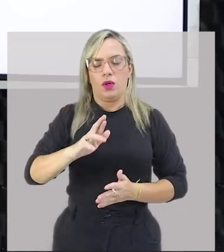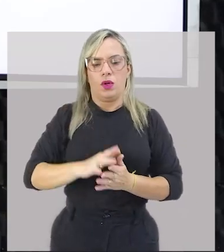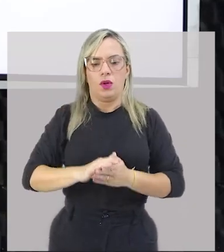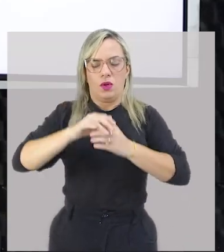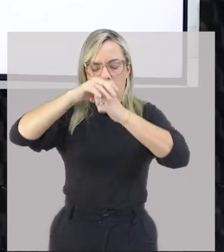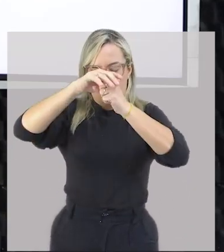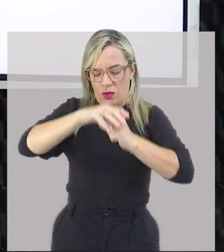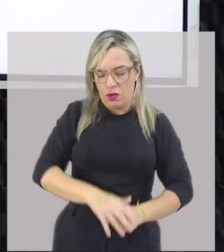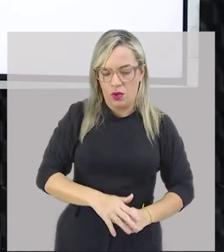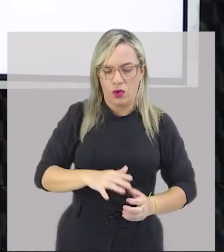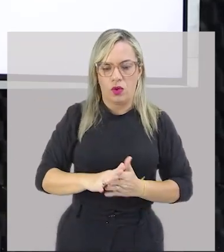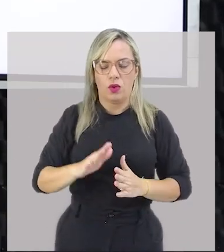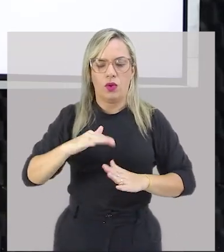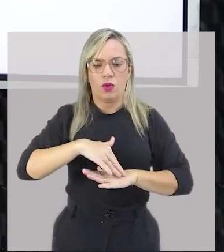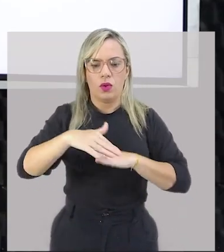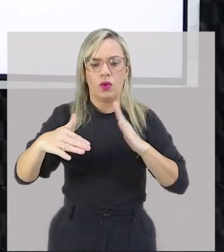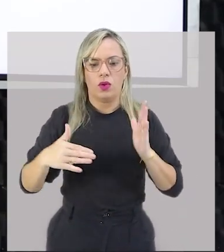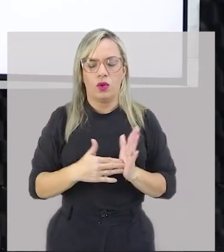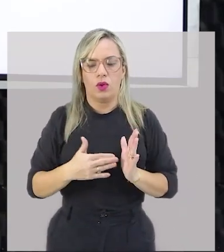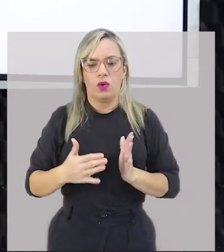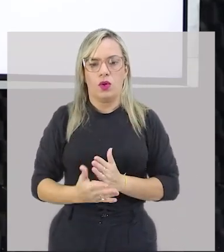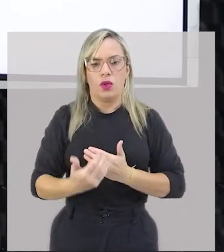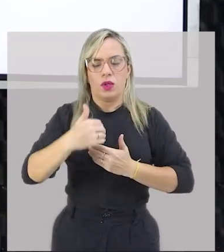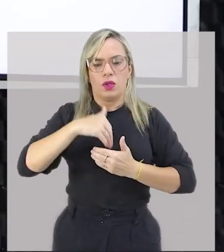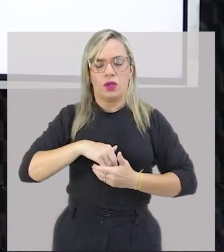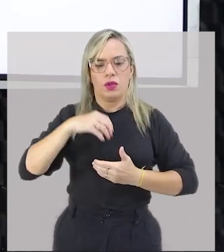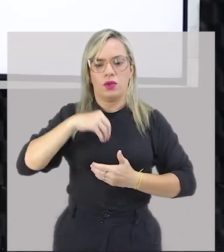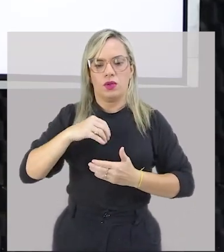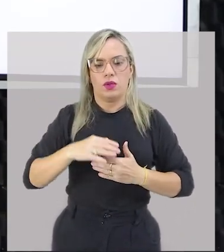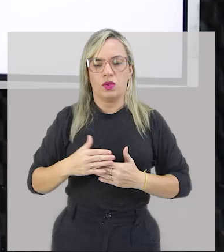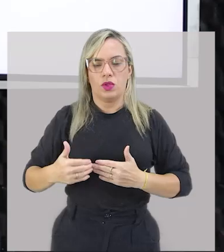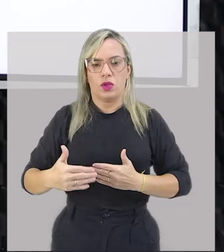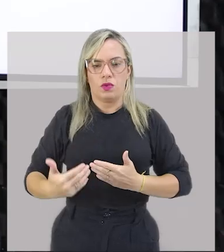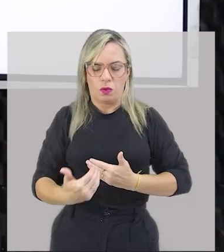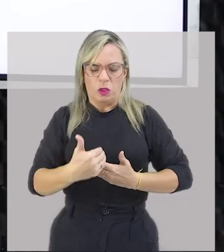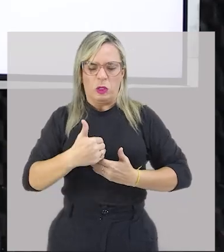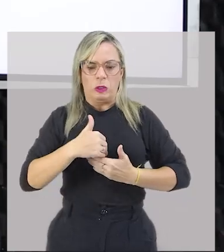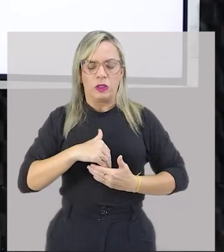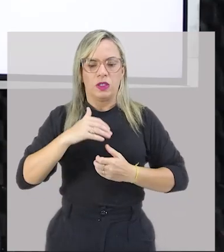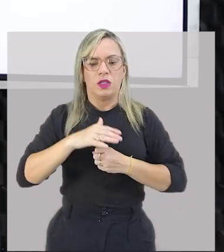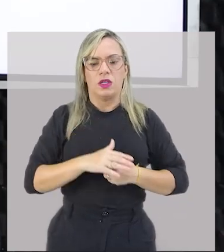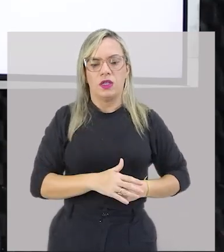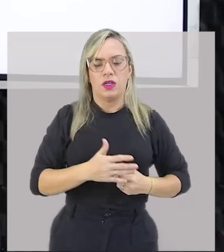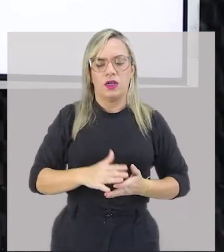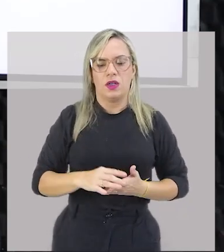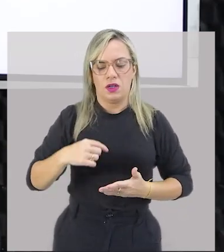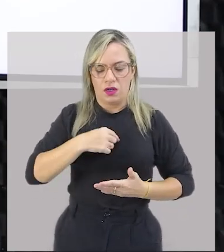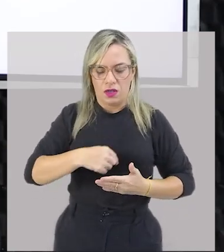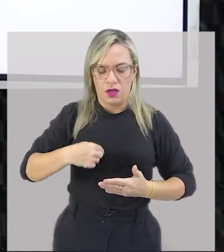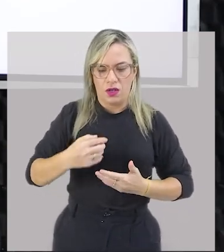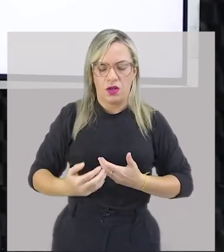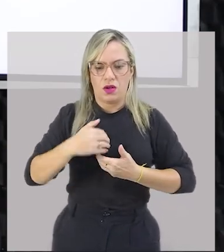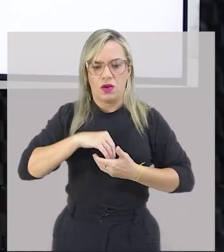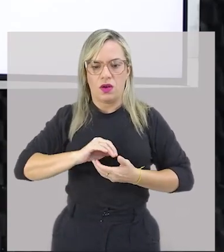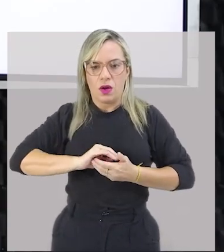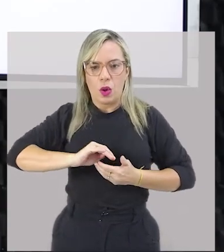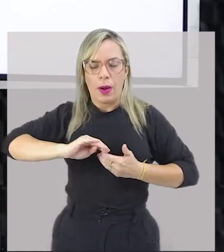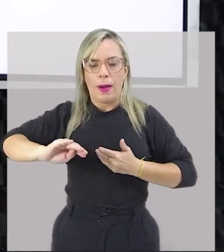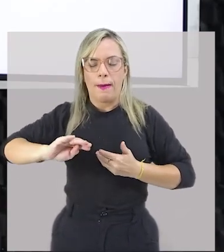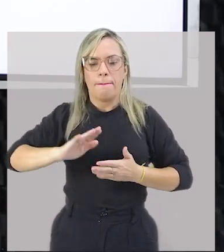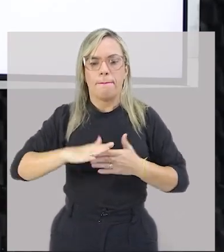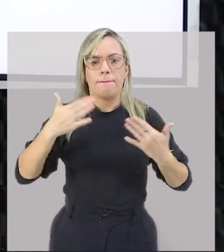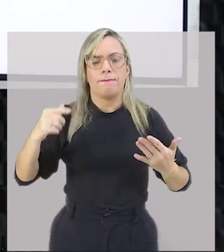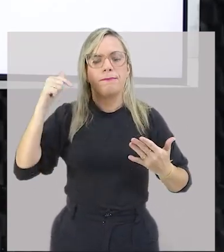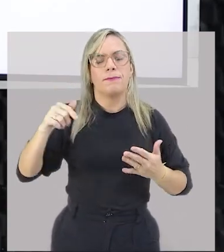tudo que está de fora para dentro do nosso corpo. E tem uma pressão interna querendo tudo de dentro para